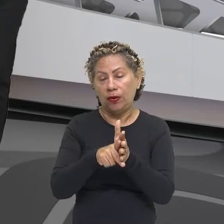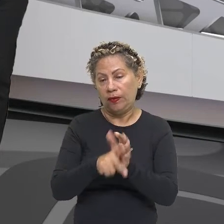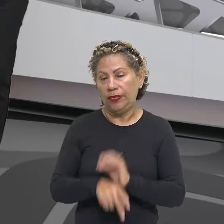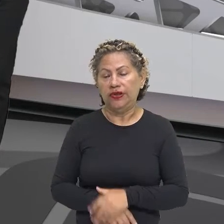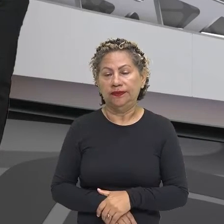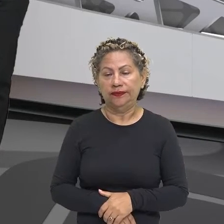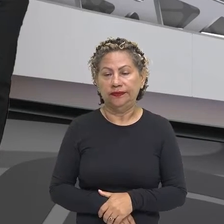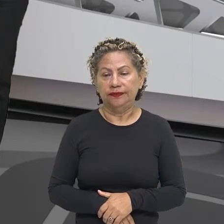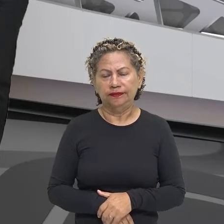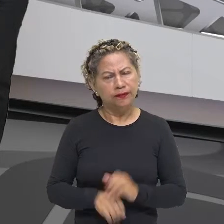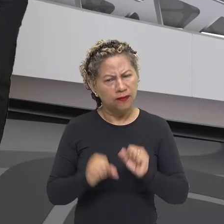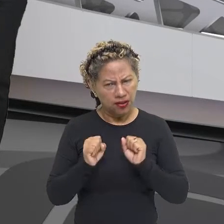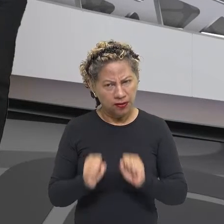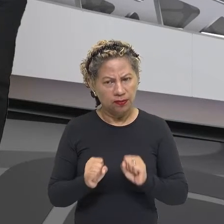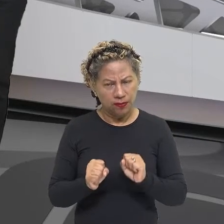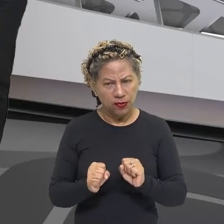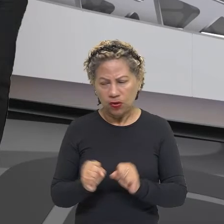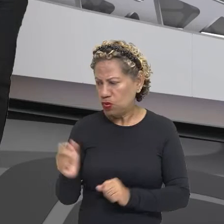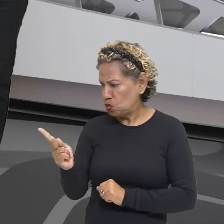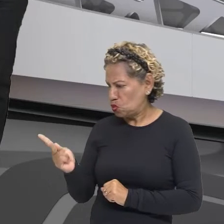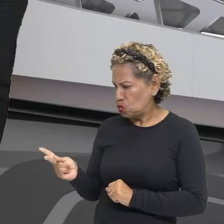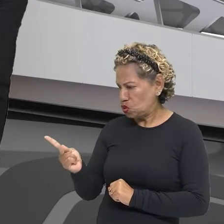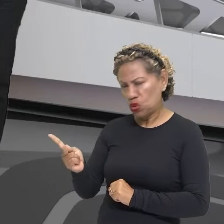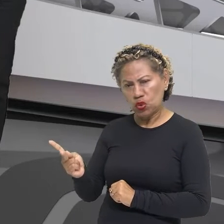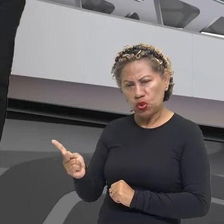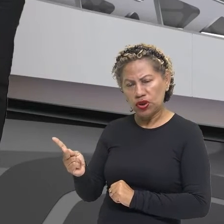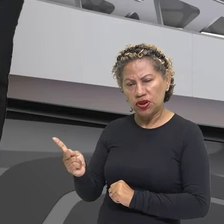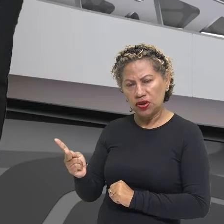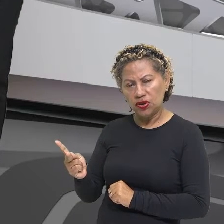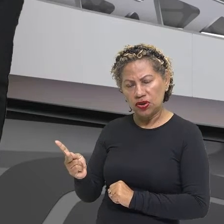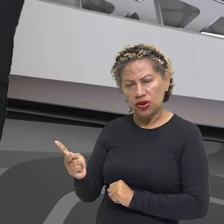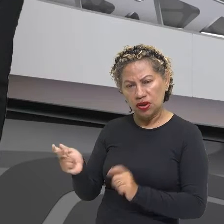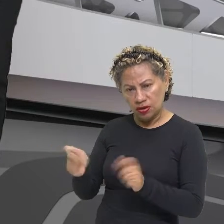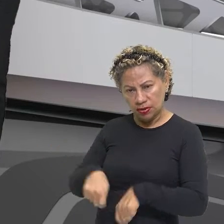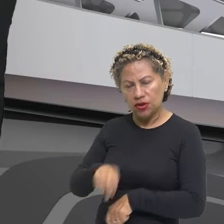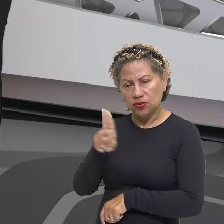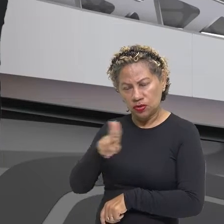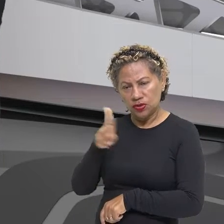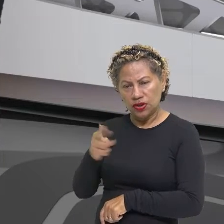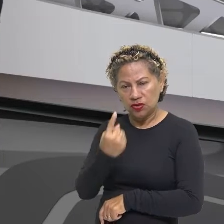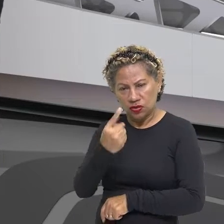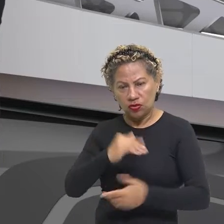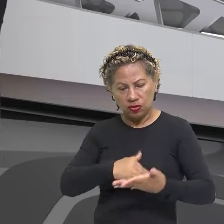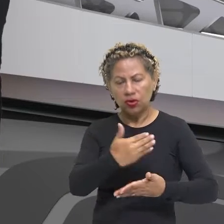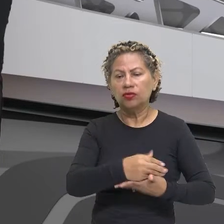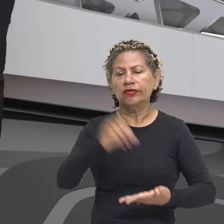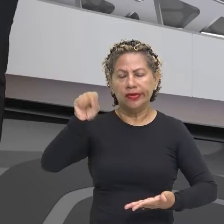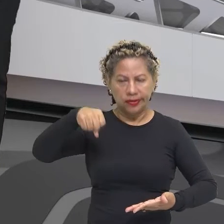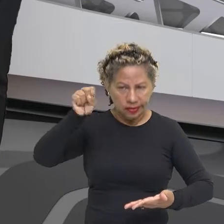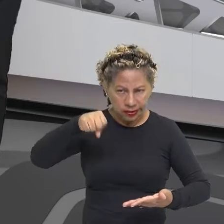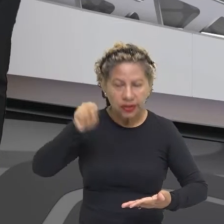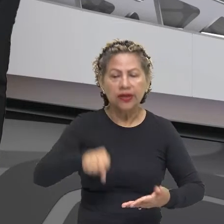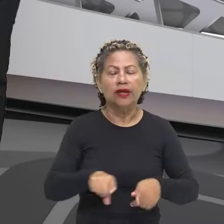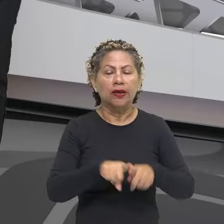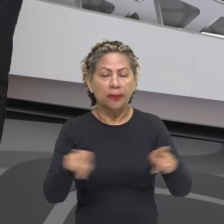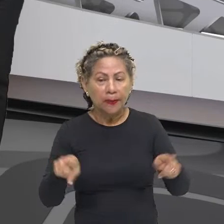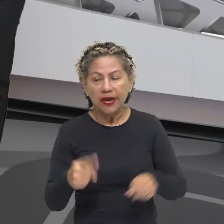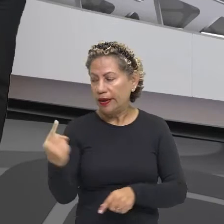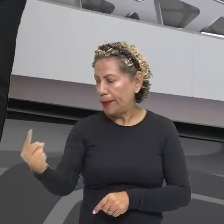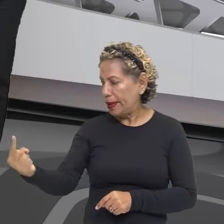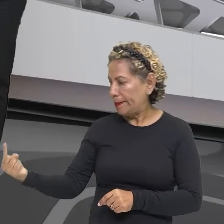uma conta para o professor Edirley, tá bom? E vai colocar lá, Edirley Castro. E aí, ele